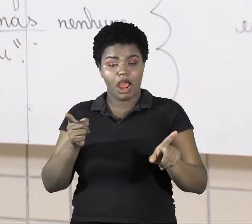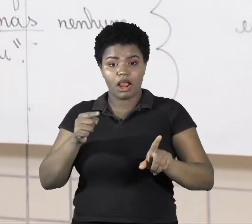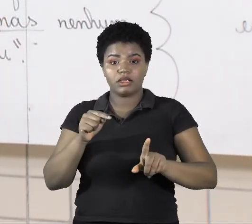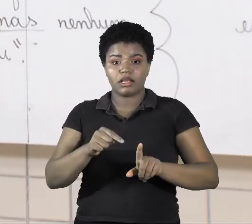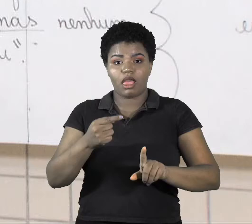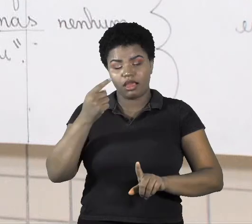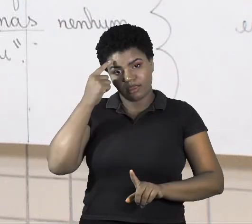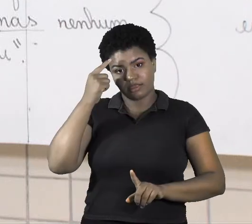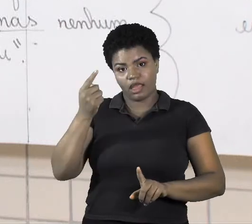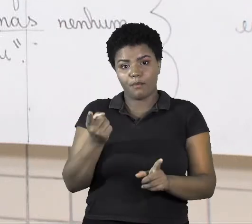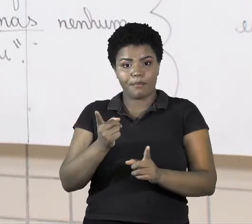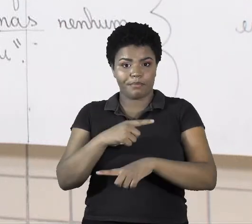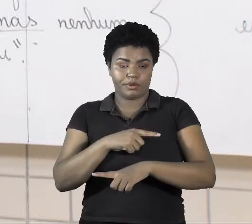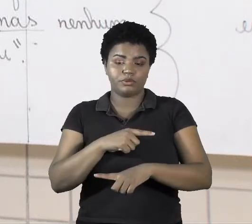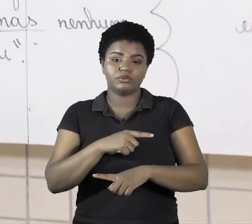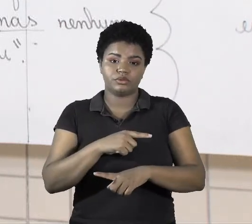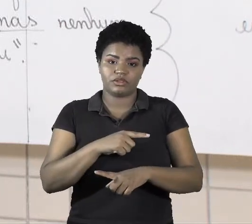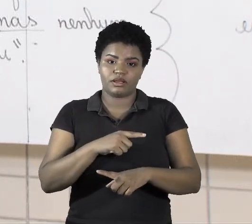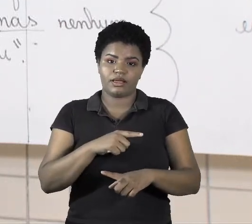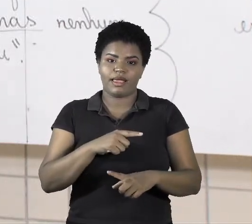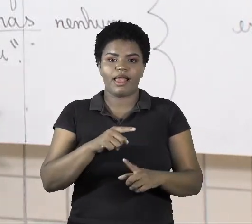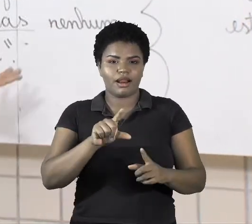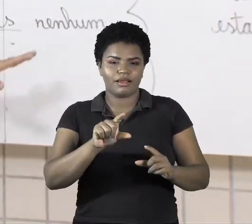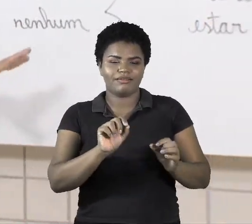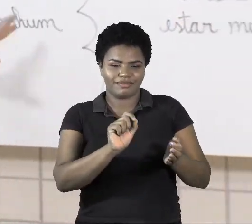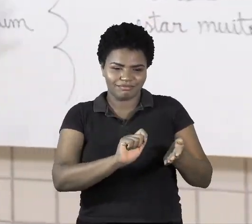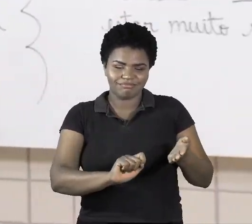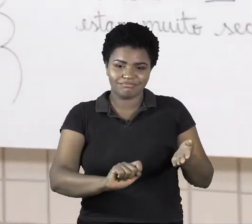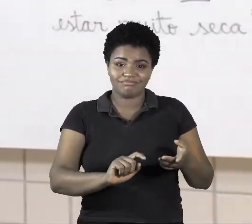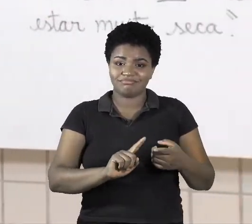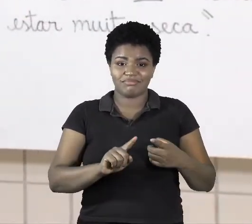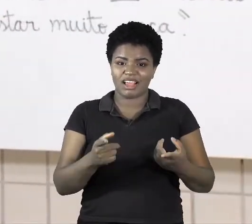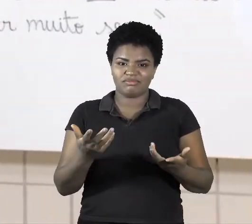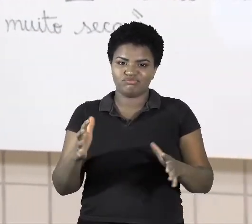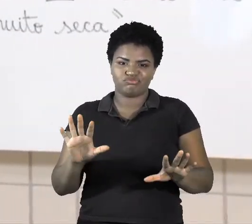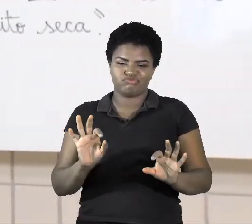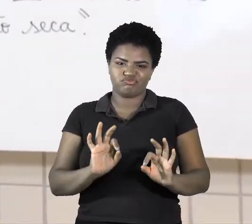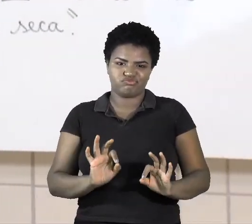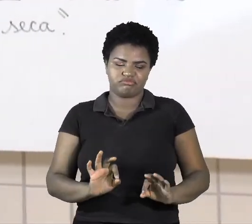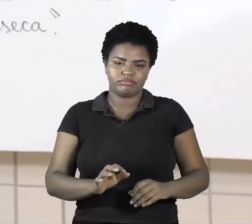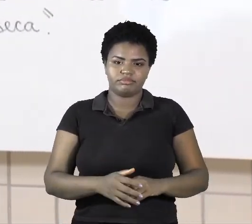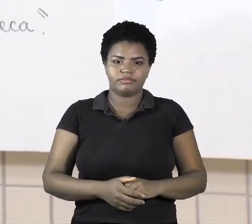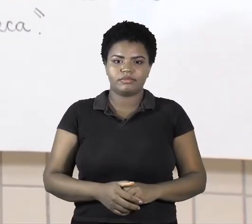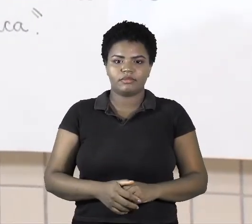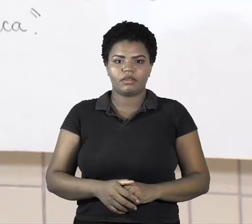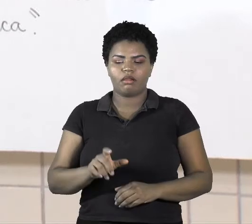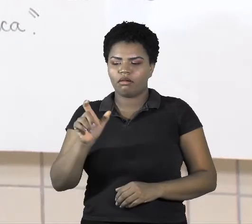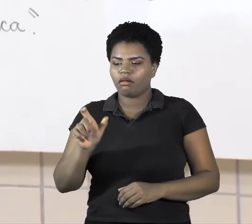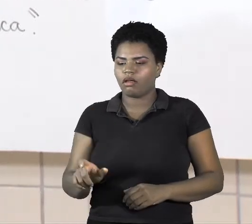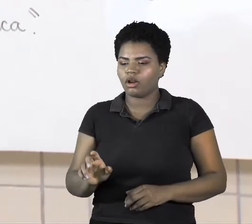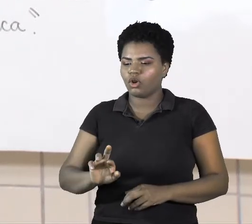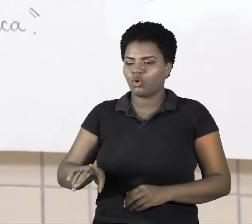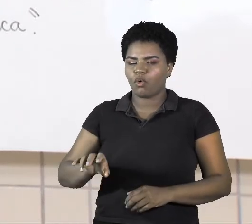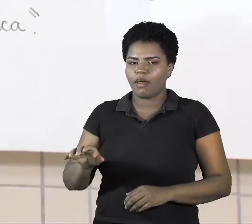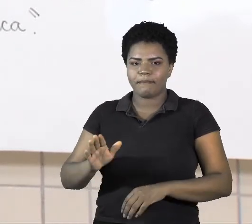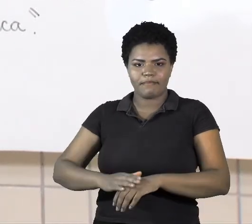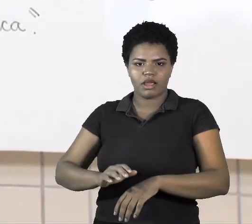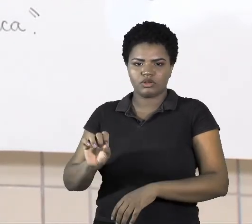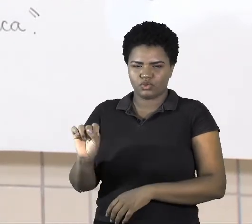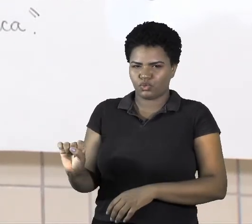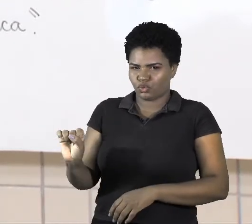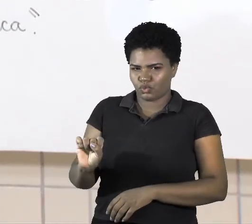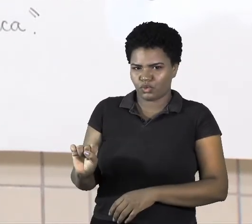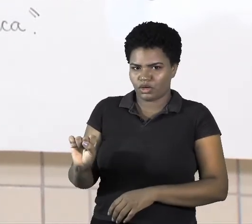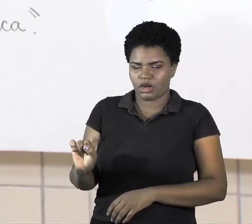tinha escolhido alguns nomes, nenhum serviu, né? A outra, ele não é mais solteiro porque se casou com